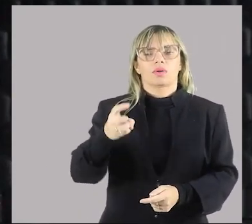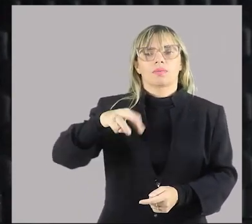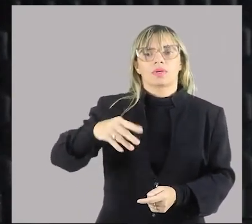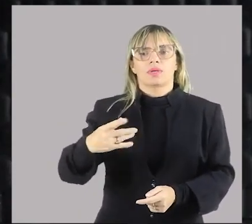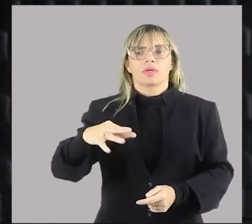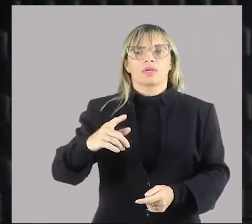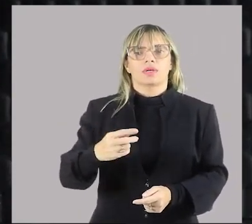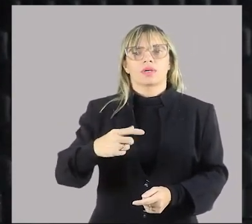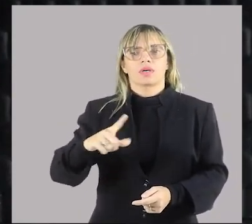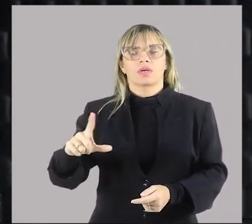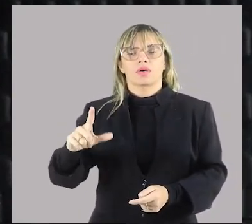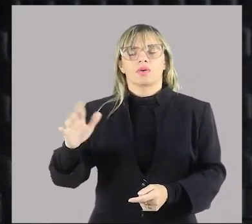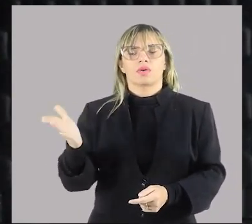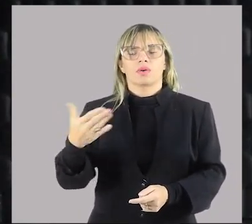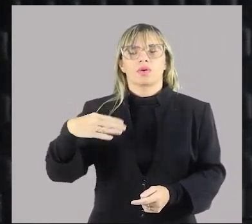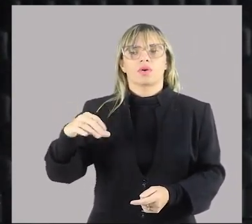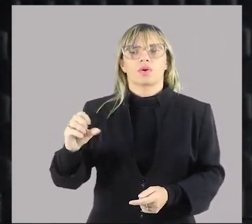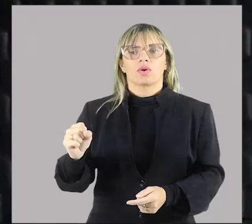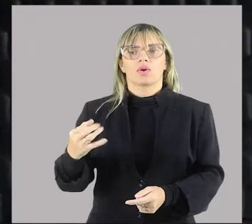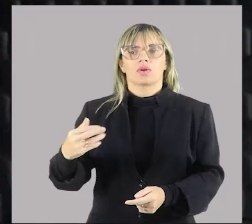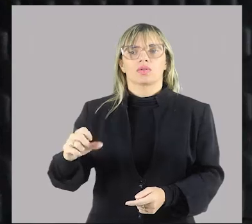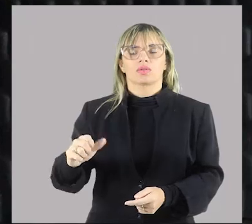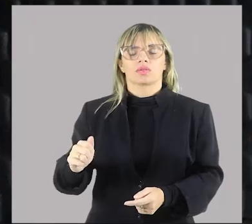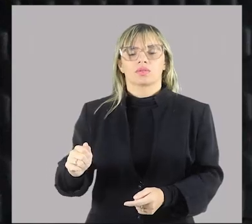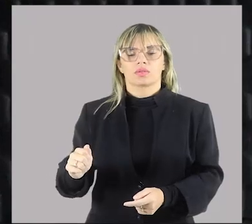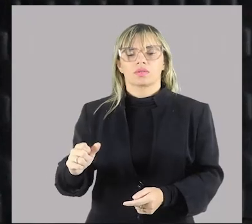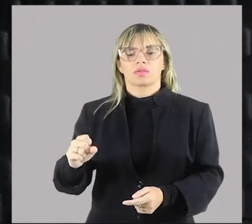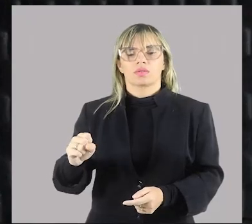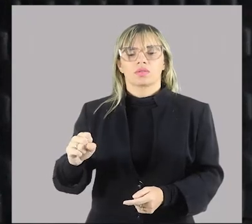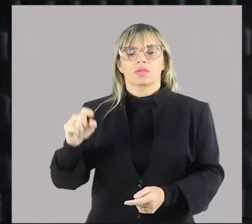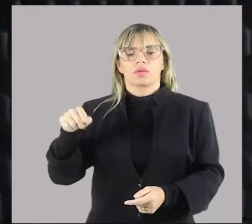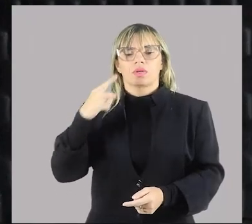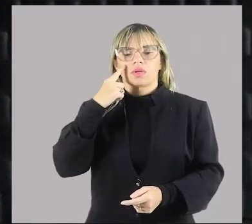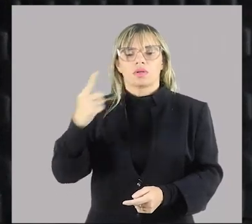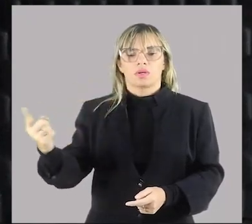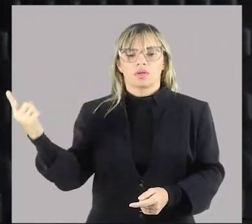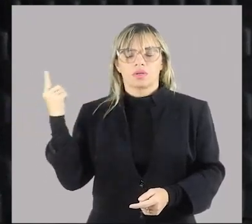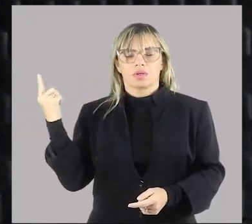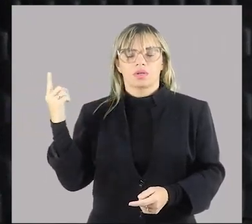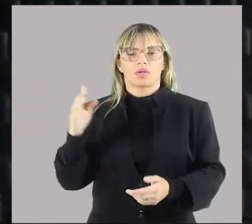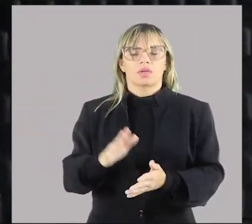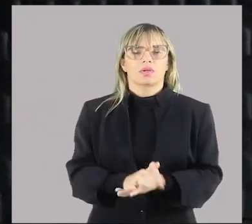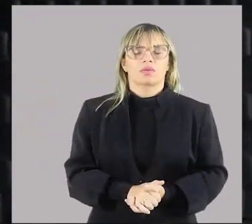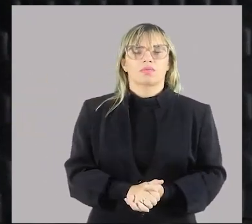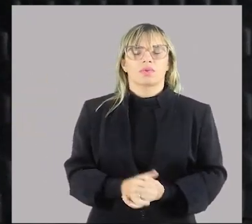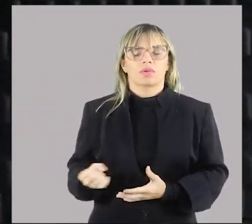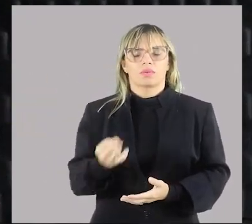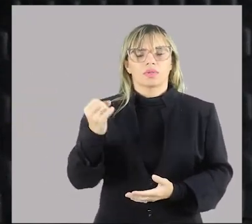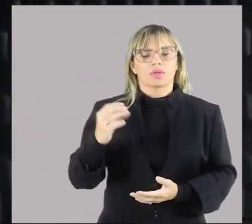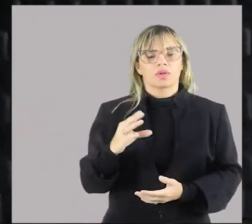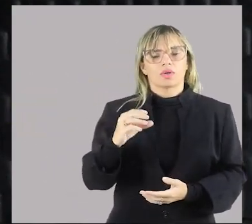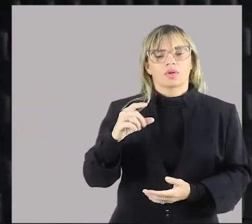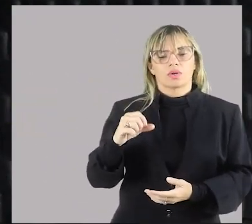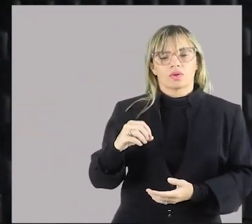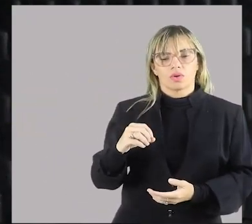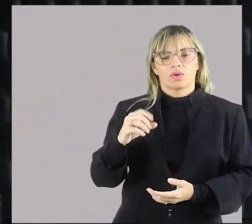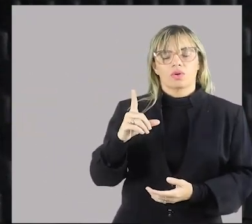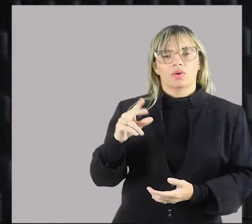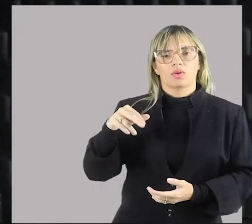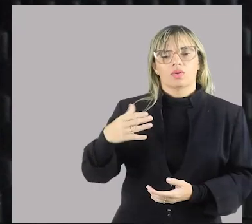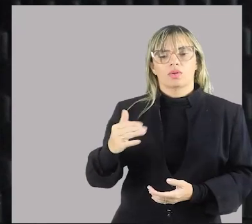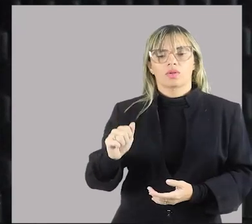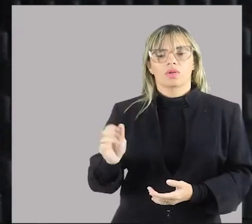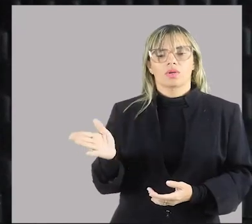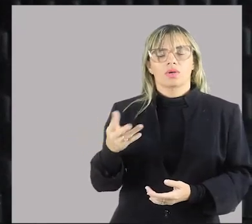E nós temos principalmente o levante da coluna Prestes, que foi o mais importante levante